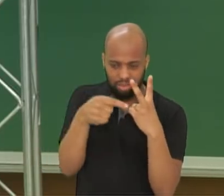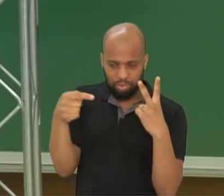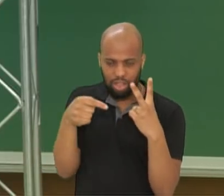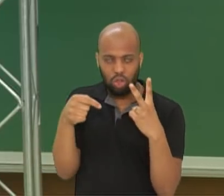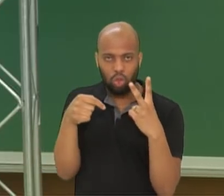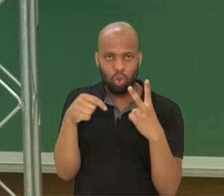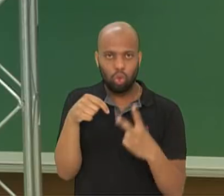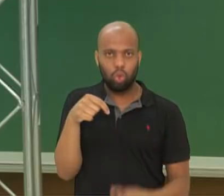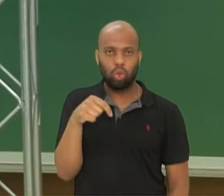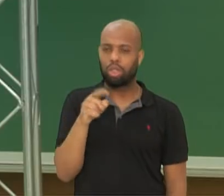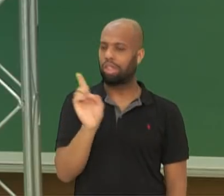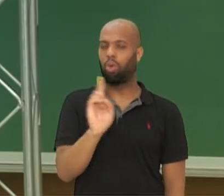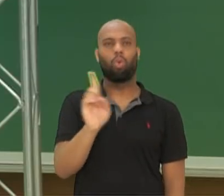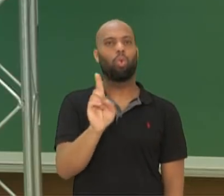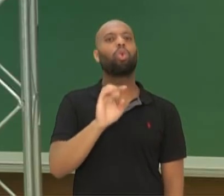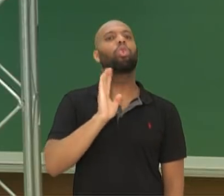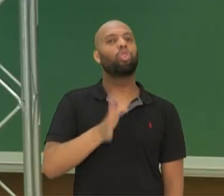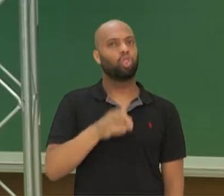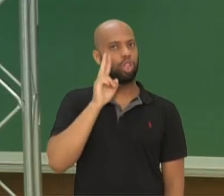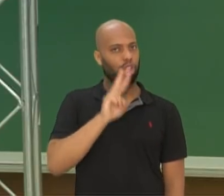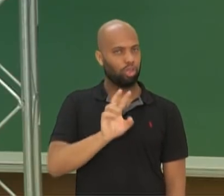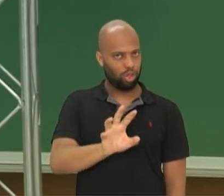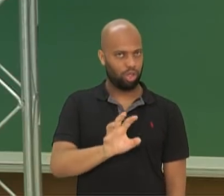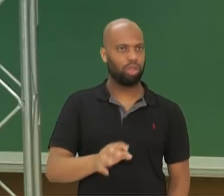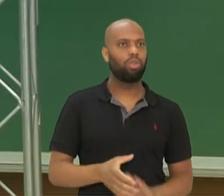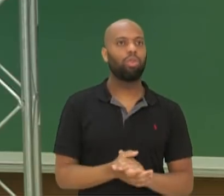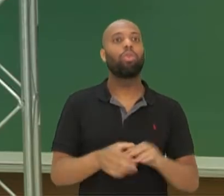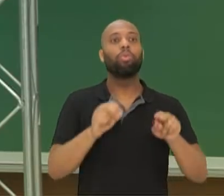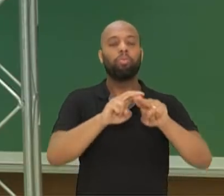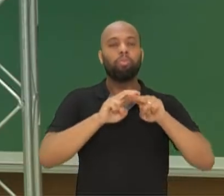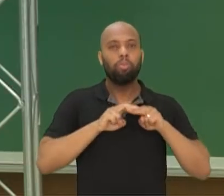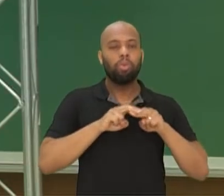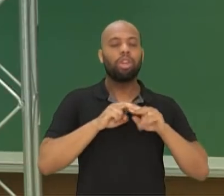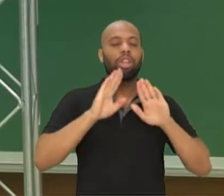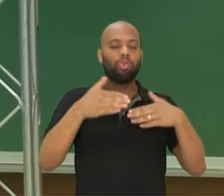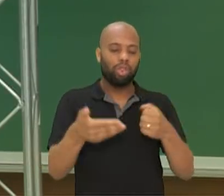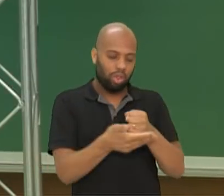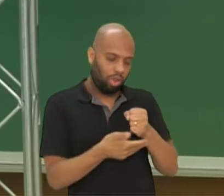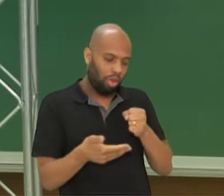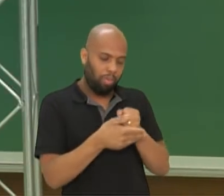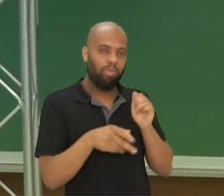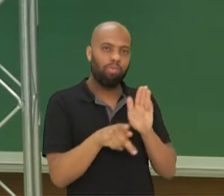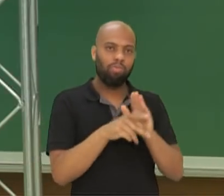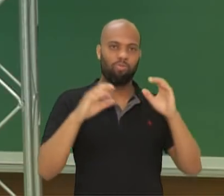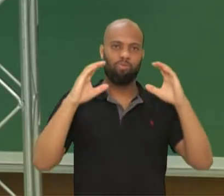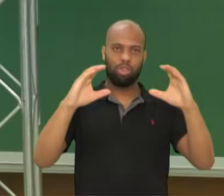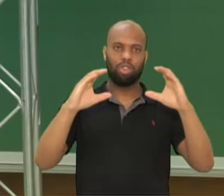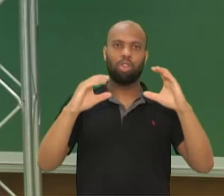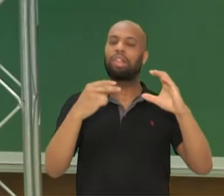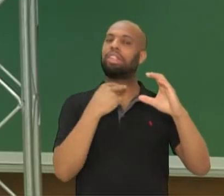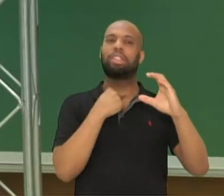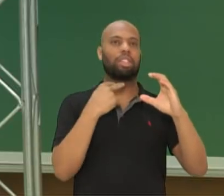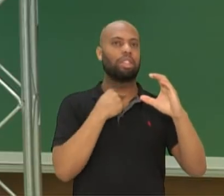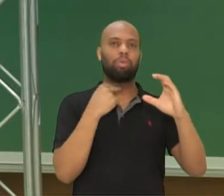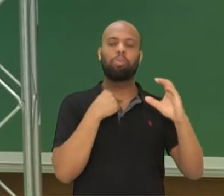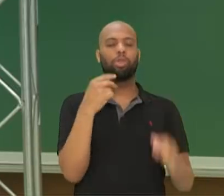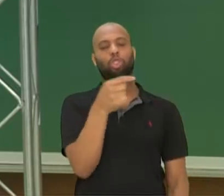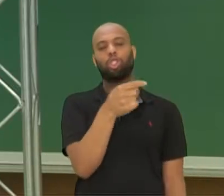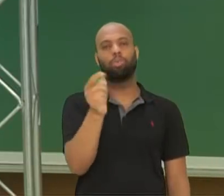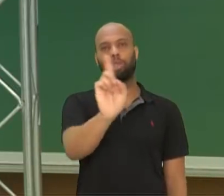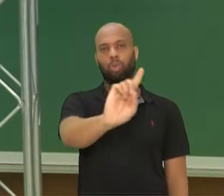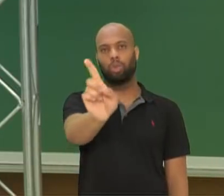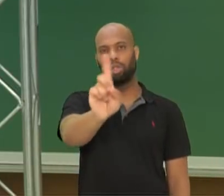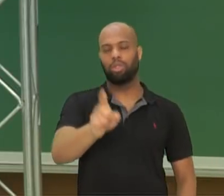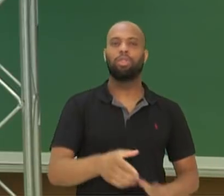Nunca, né? Você já ouviu falar sobre isso. Por isso que a nossa base na definição de função não pode ser